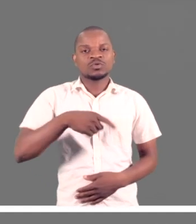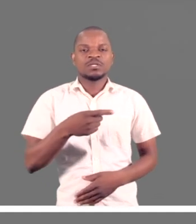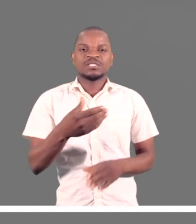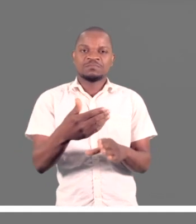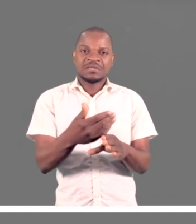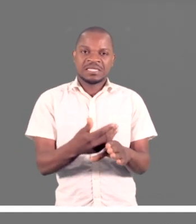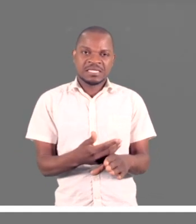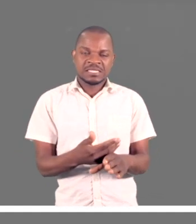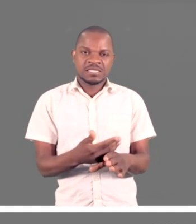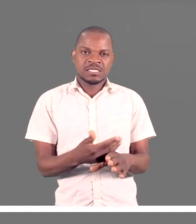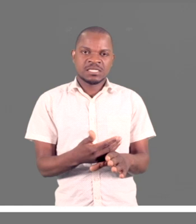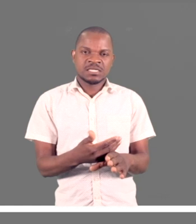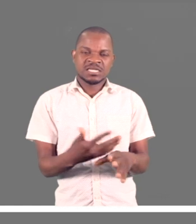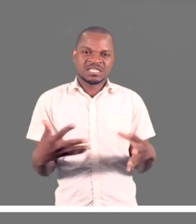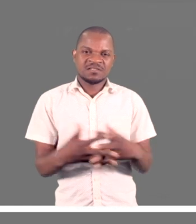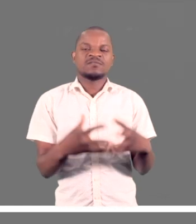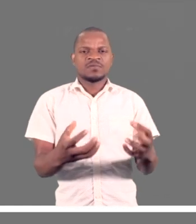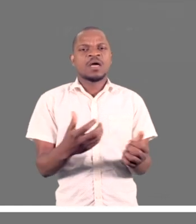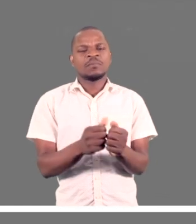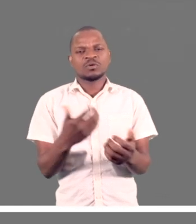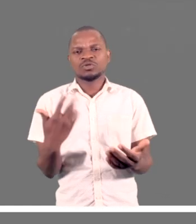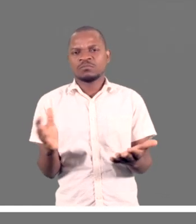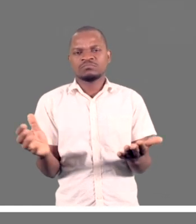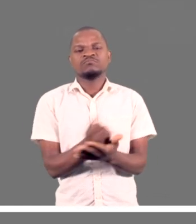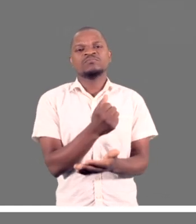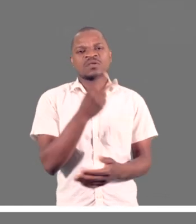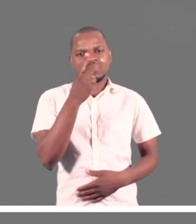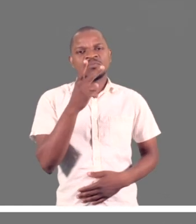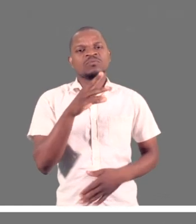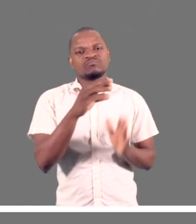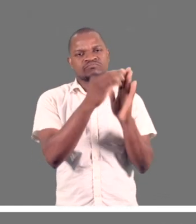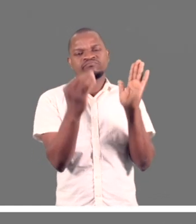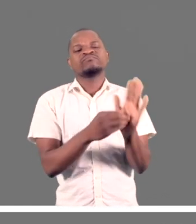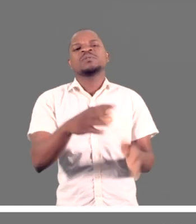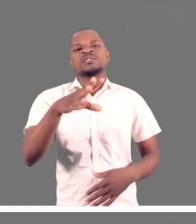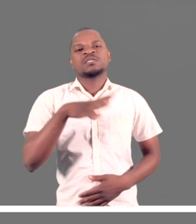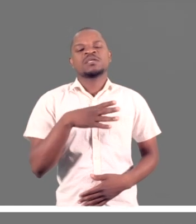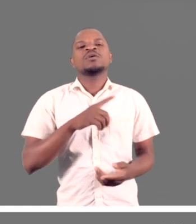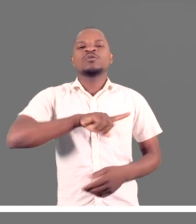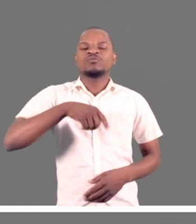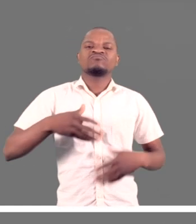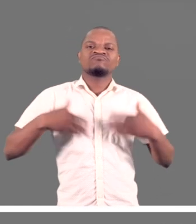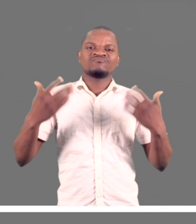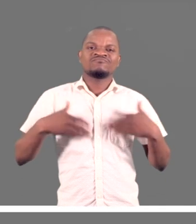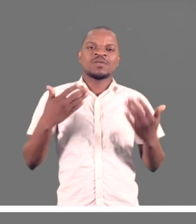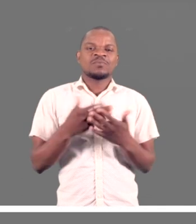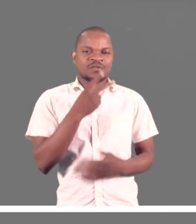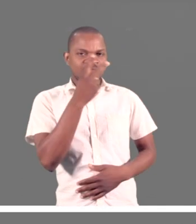agora conhecemos porque vimos que dá resultado, bom resultado. Nós também ganhamos por ver as crianças